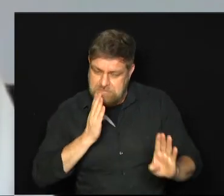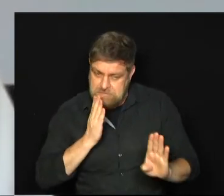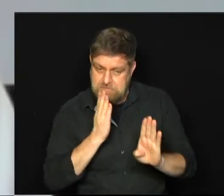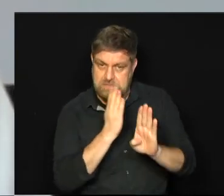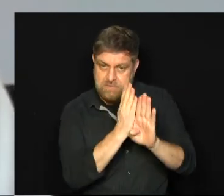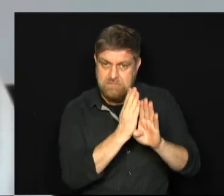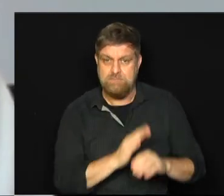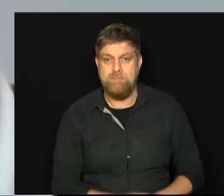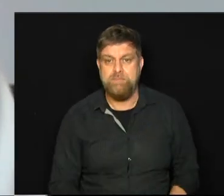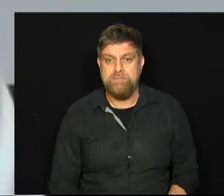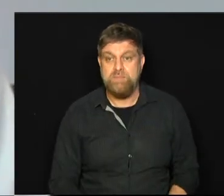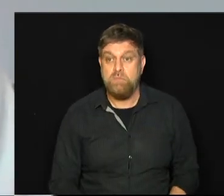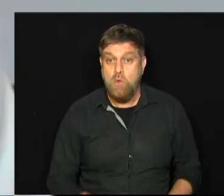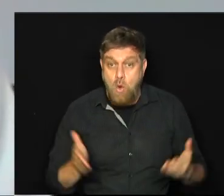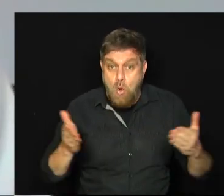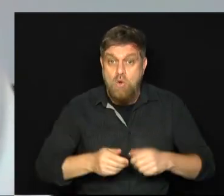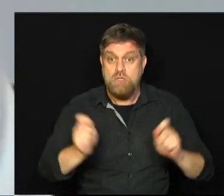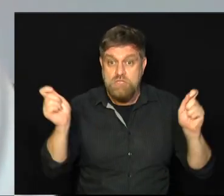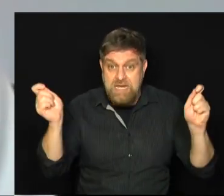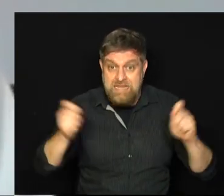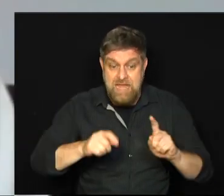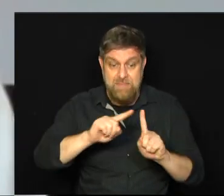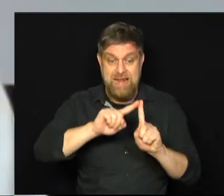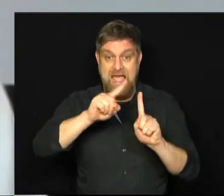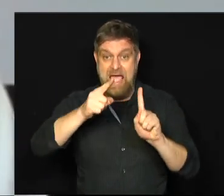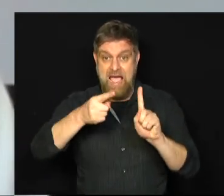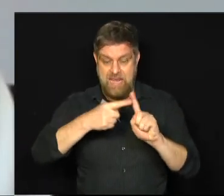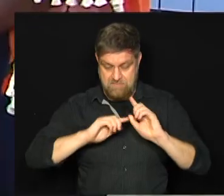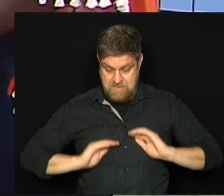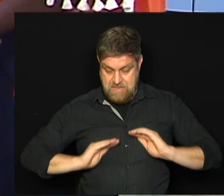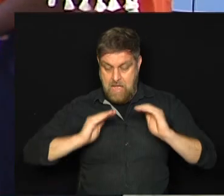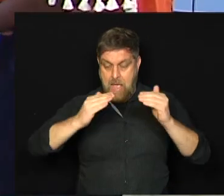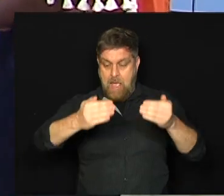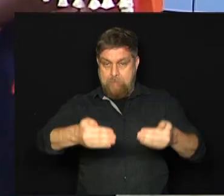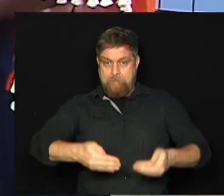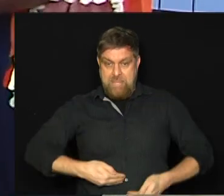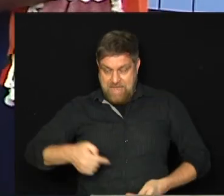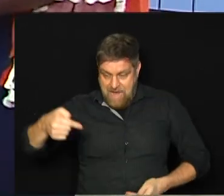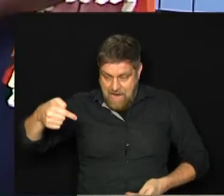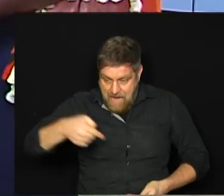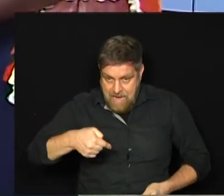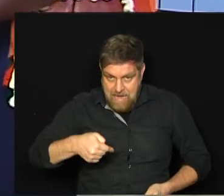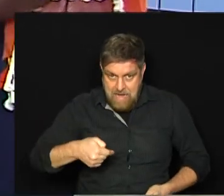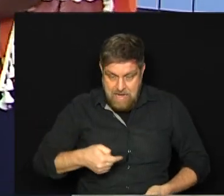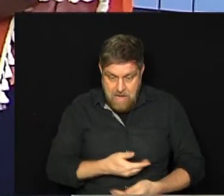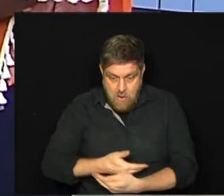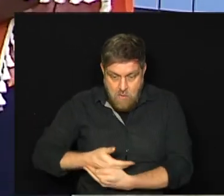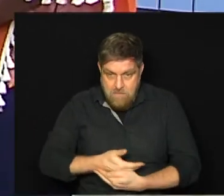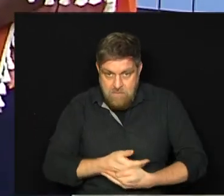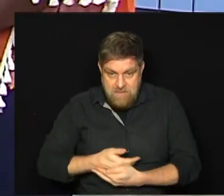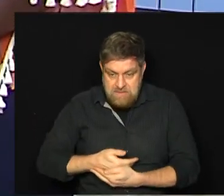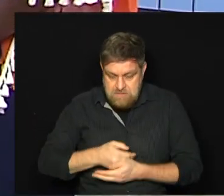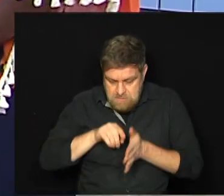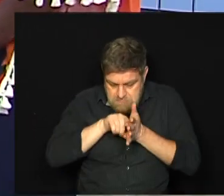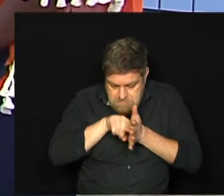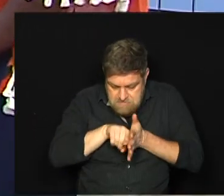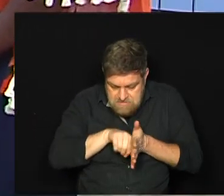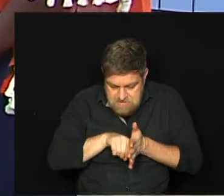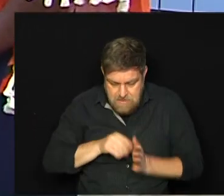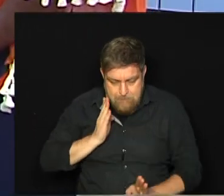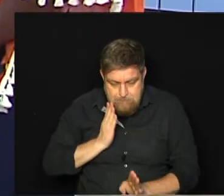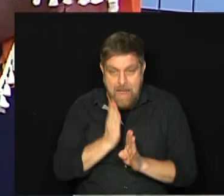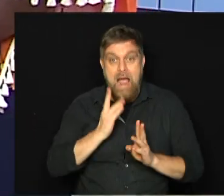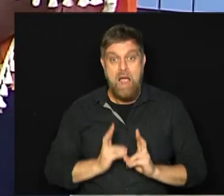diagnosticar o câncer ainda dentro do útero materno. Ah, já é possível isso, doutora? Que importante. É possível,